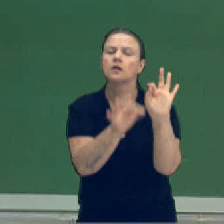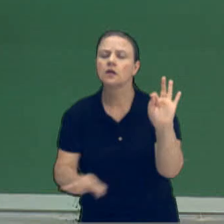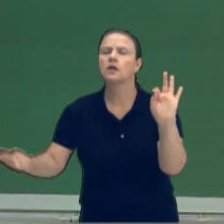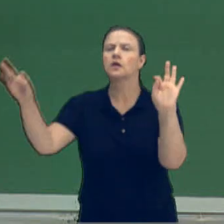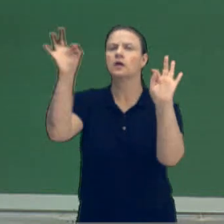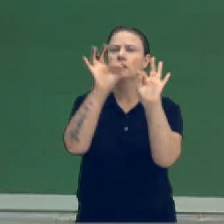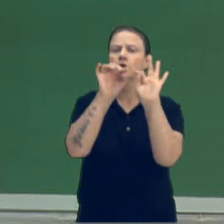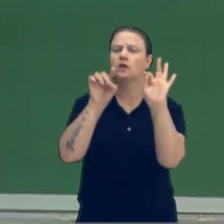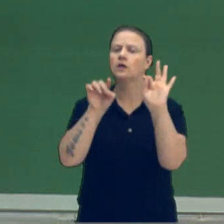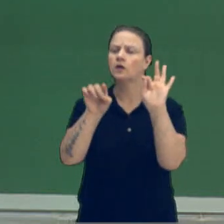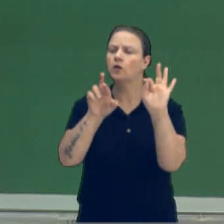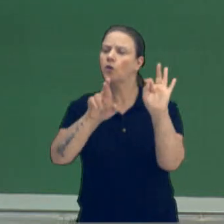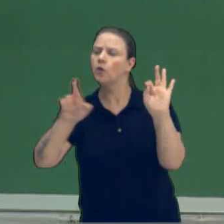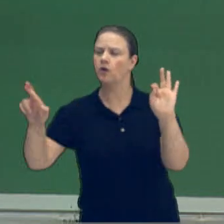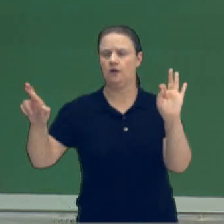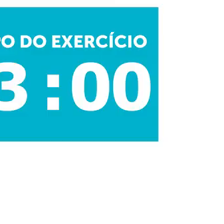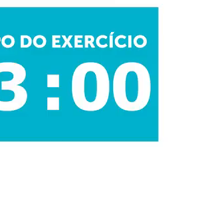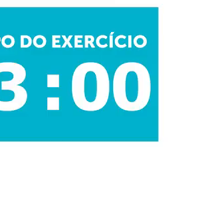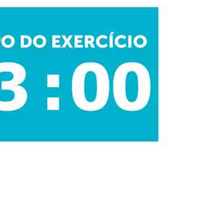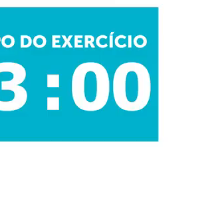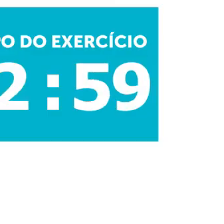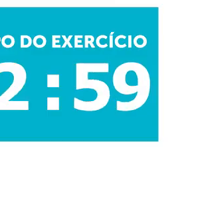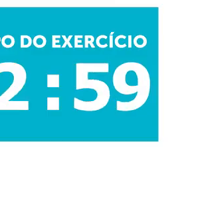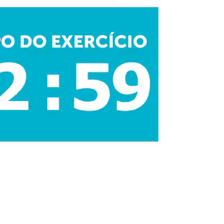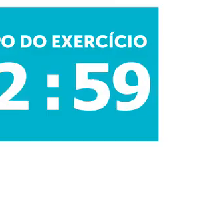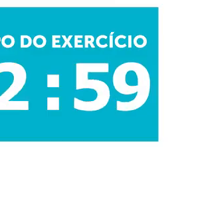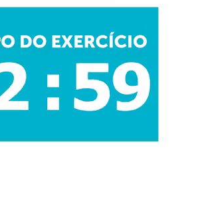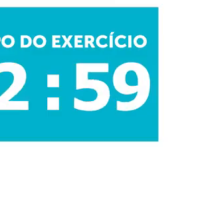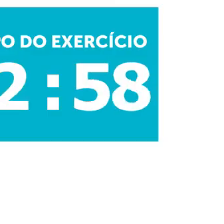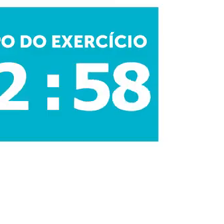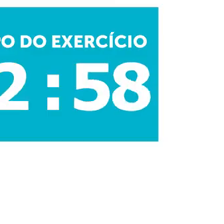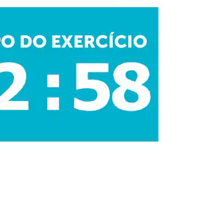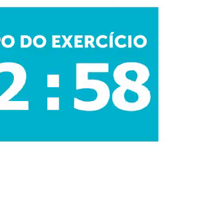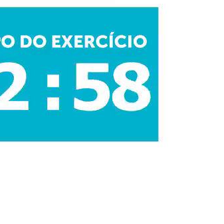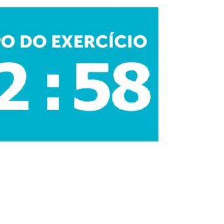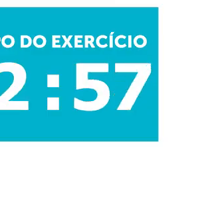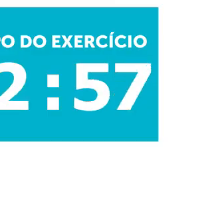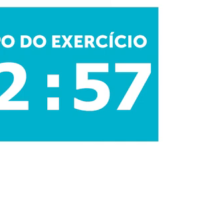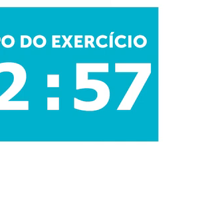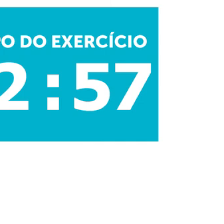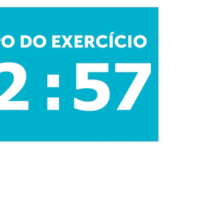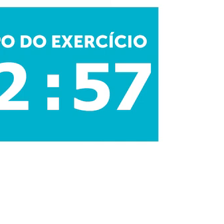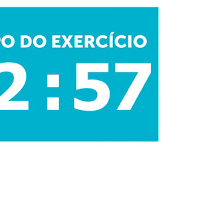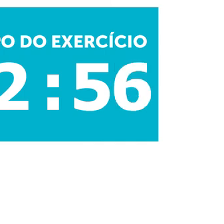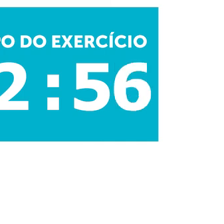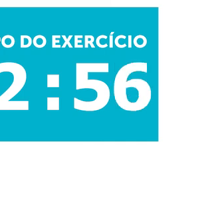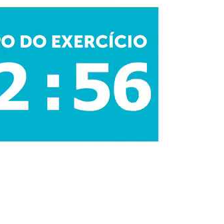tempinho.